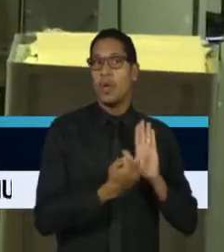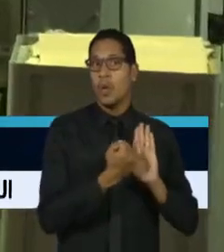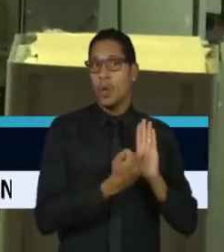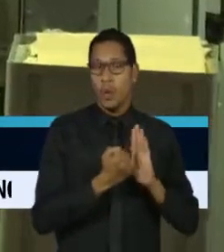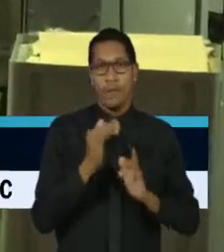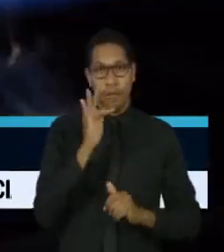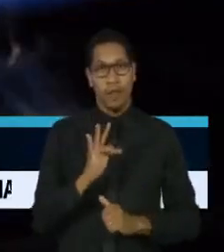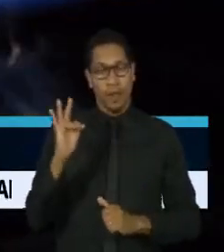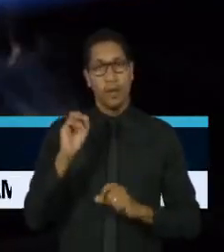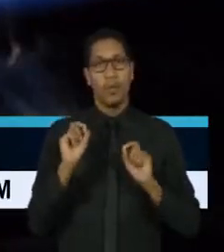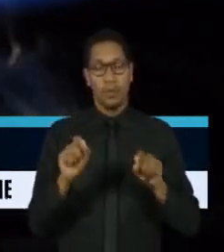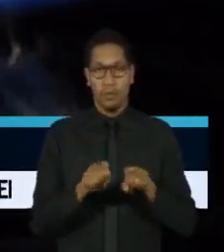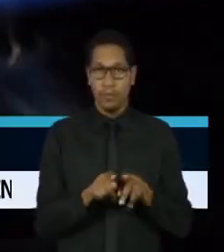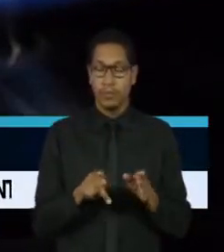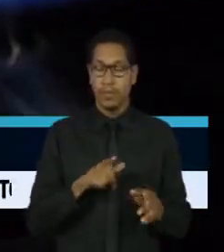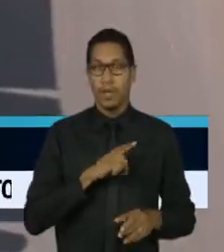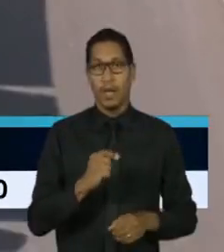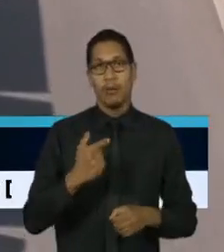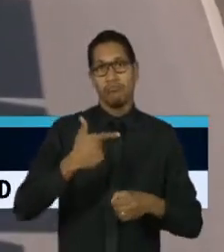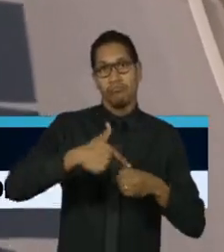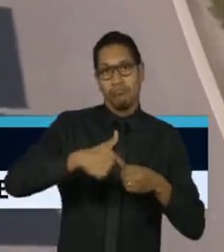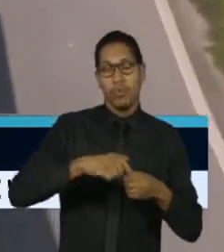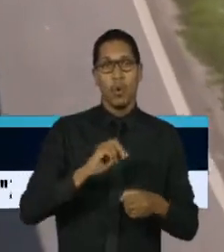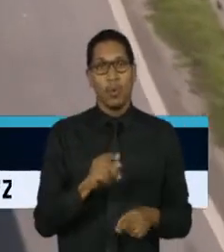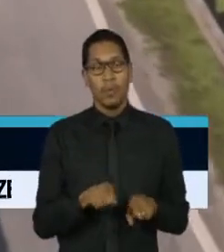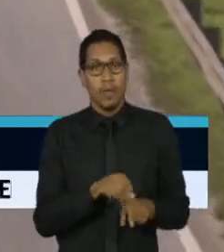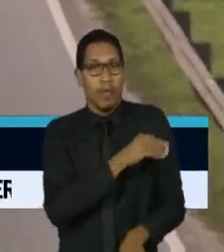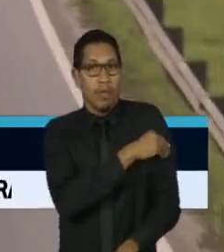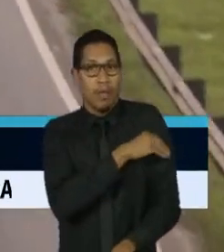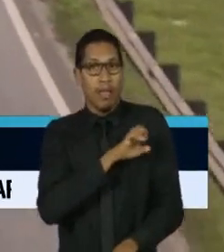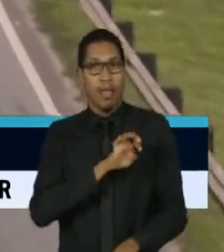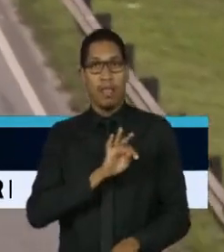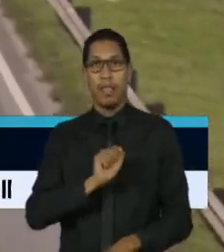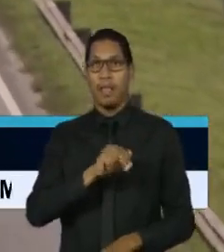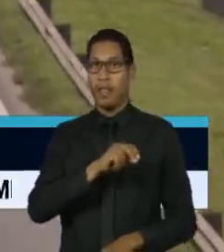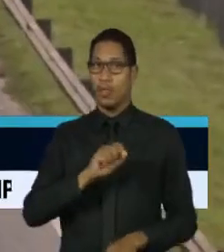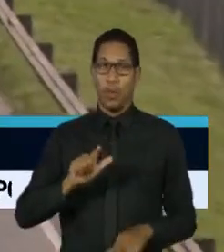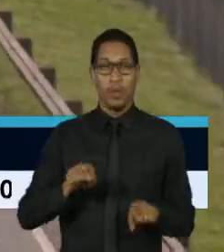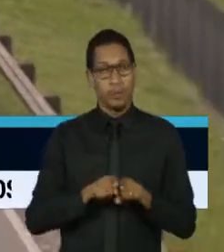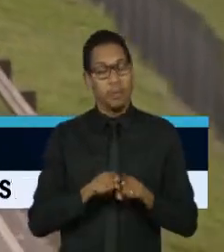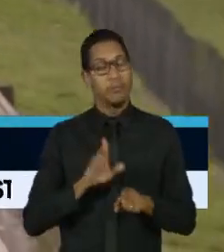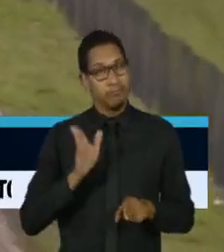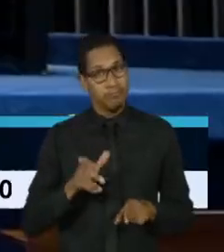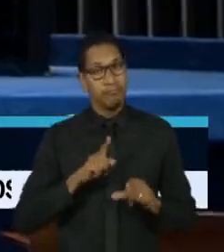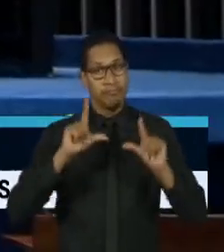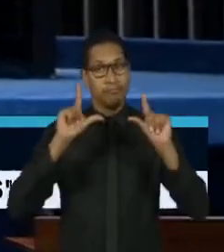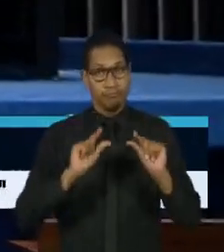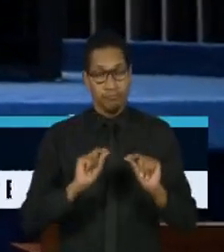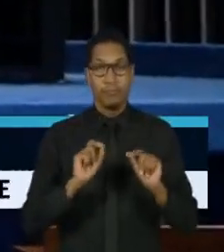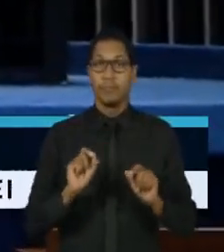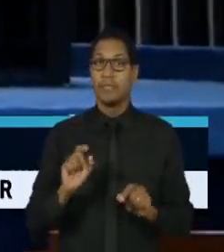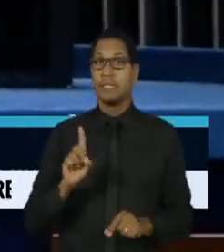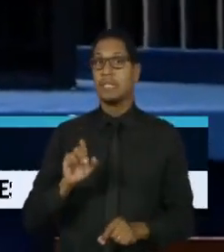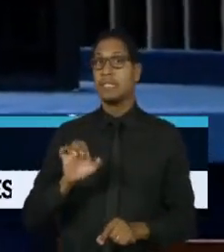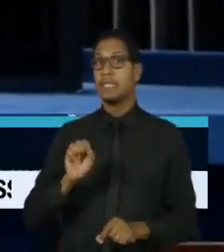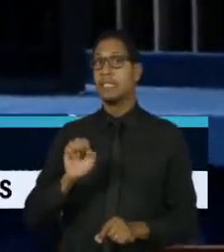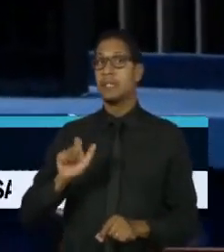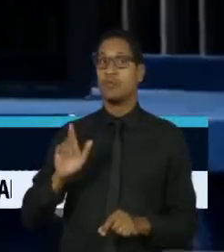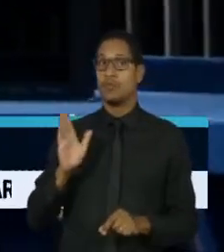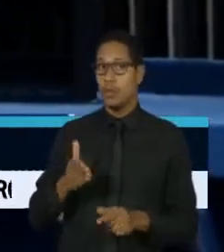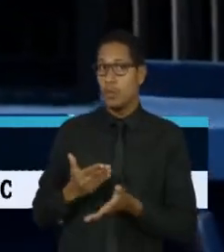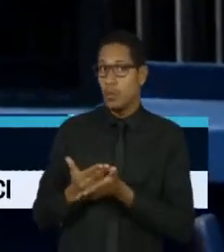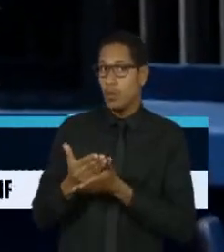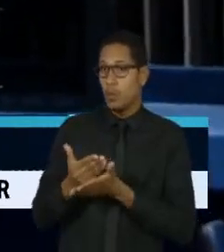gasolina e etanol além do gás de cozinha o planalto já Zerou os tributos do diesel no início do ano o governo também